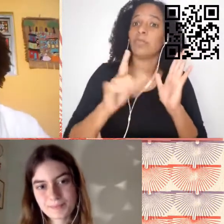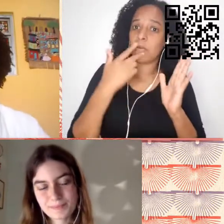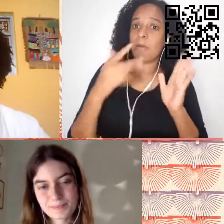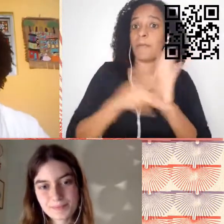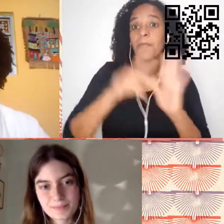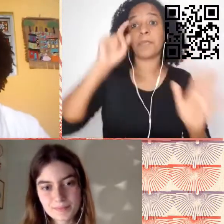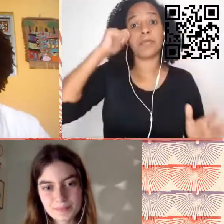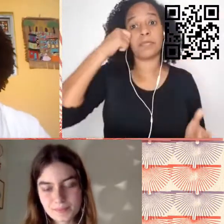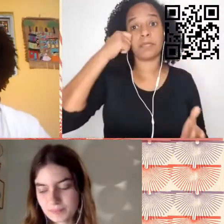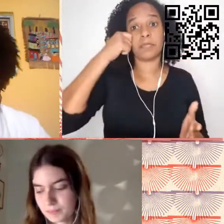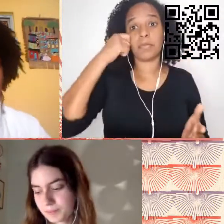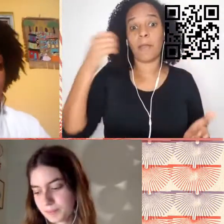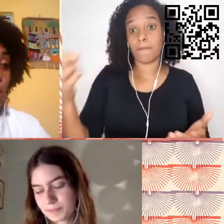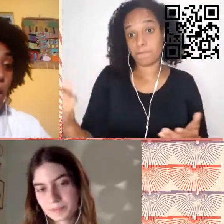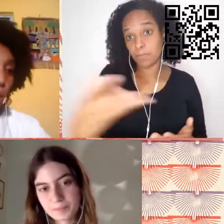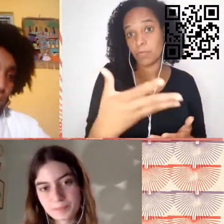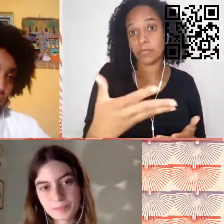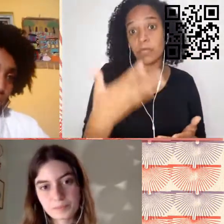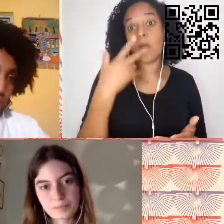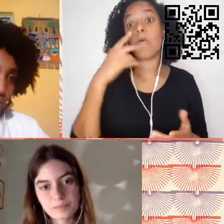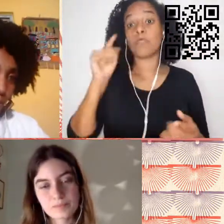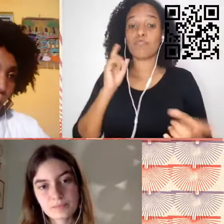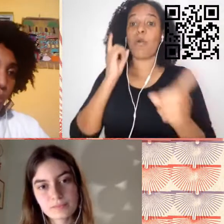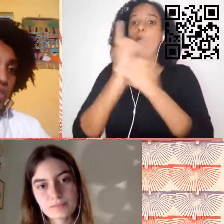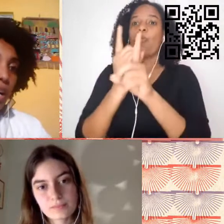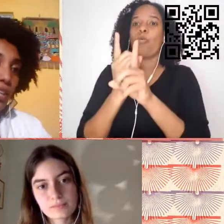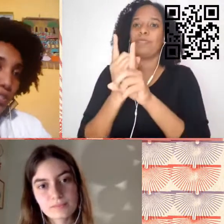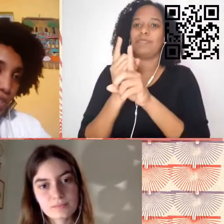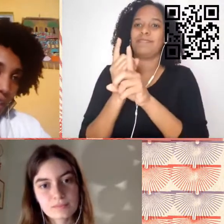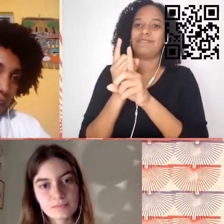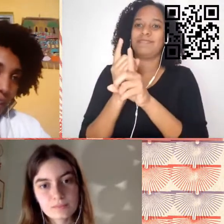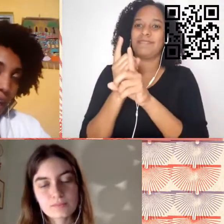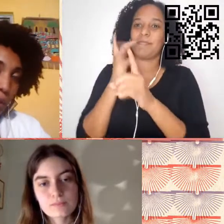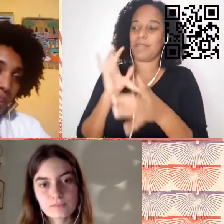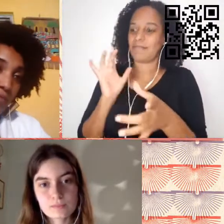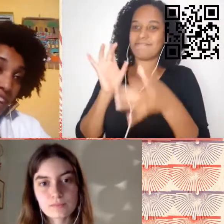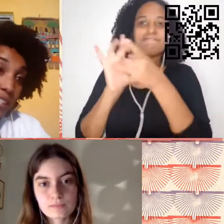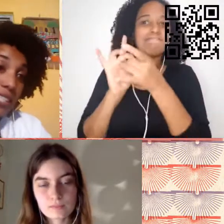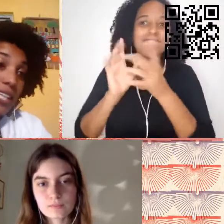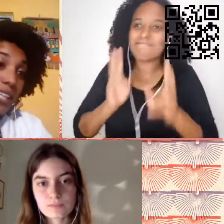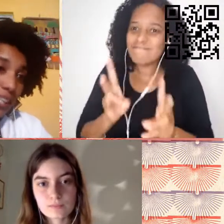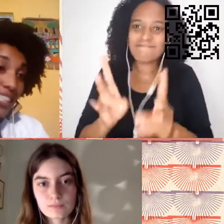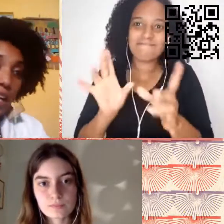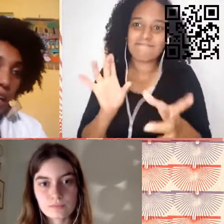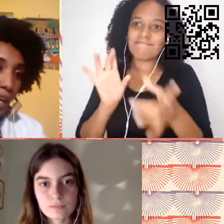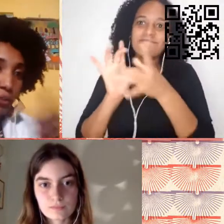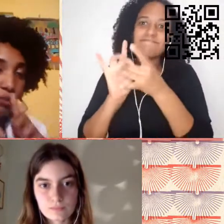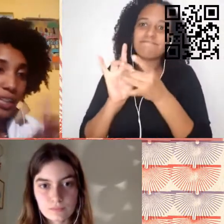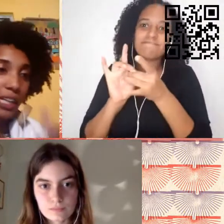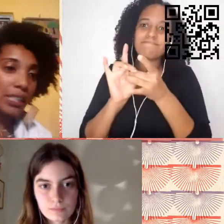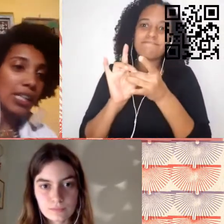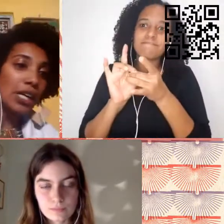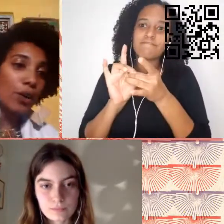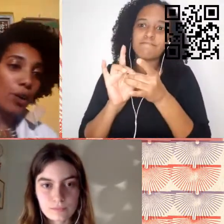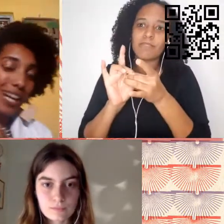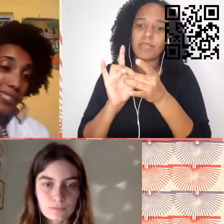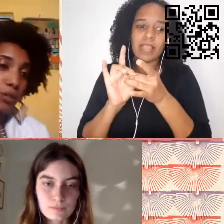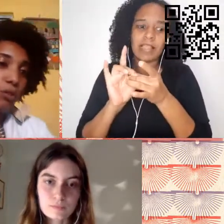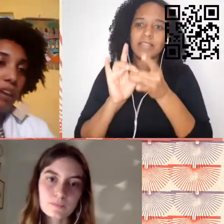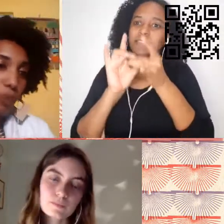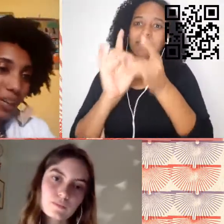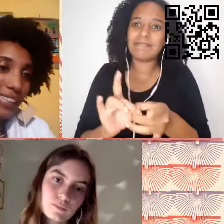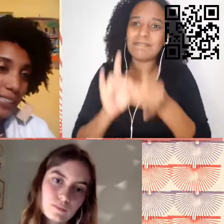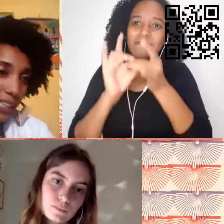negra contemporânea, ela está nesse encontro constante, né, numa esfera cíclica, não vou nem